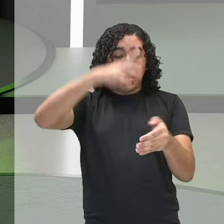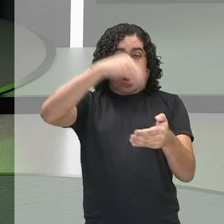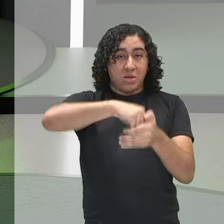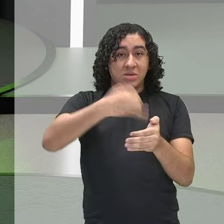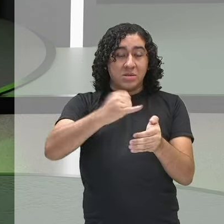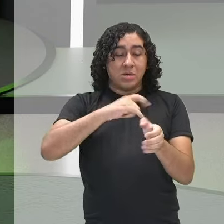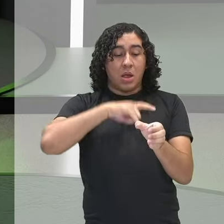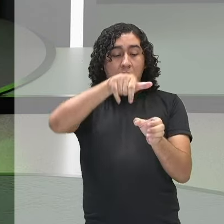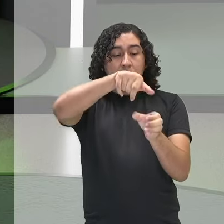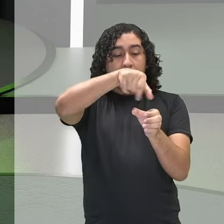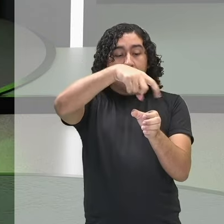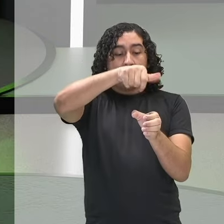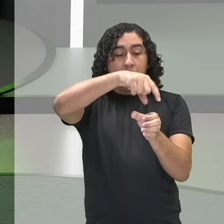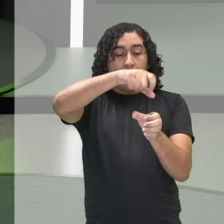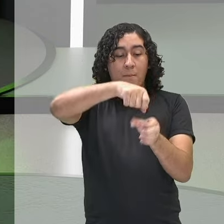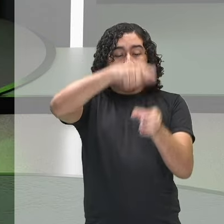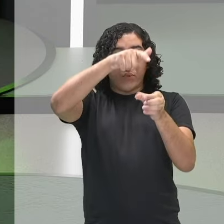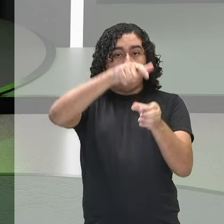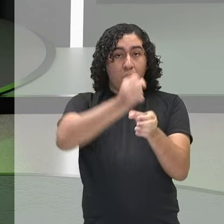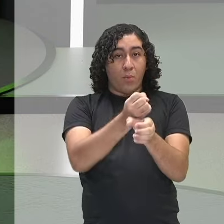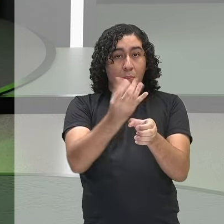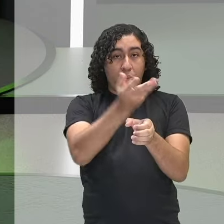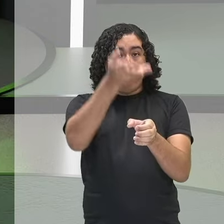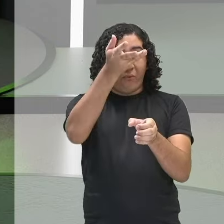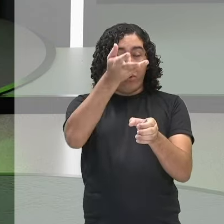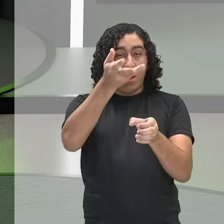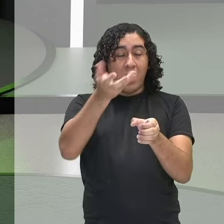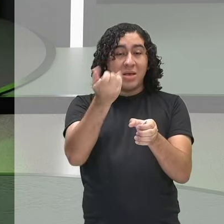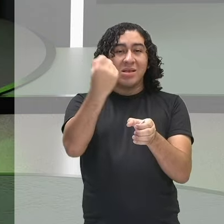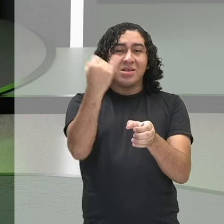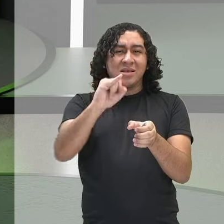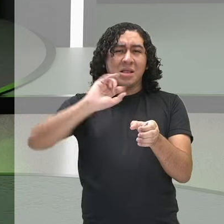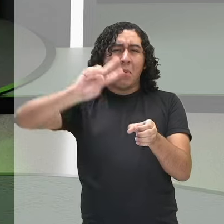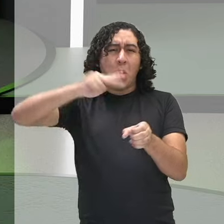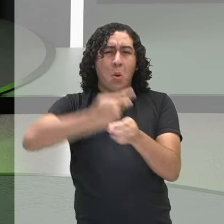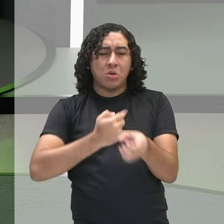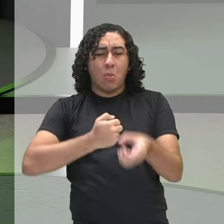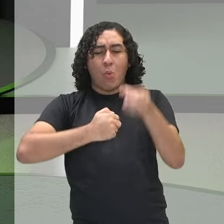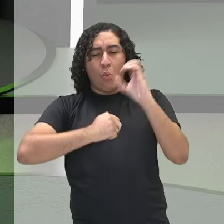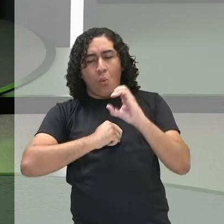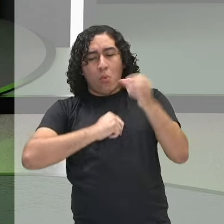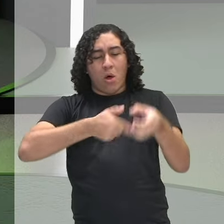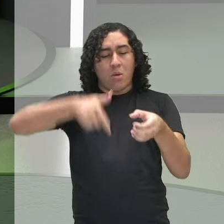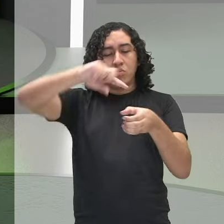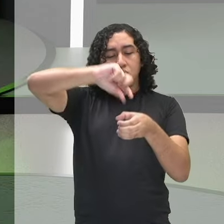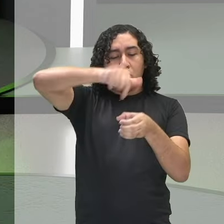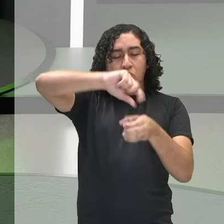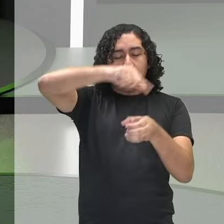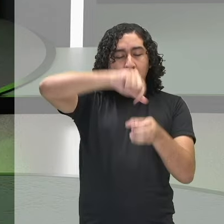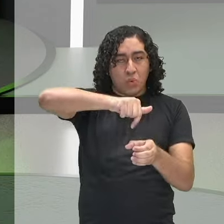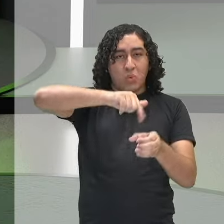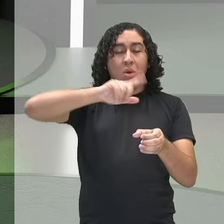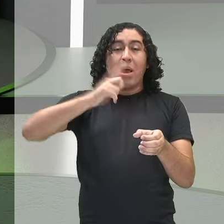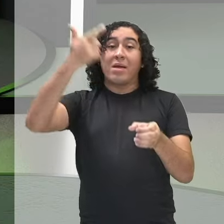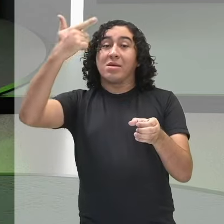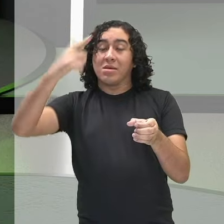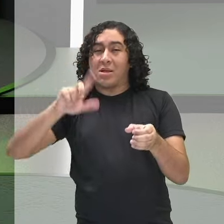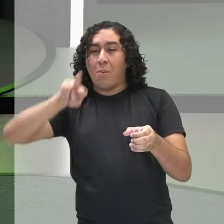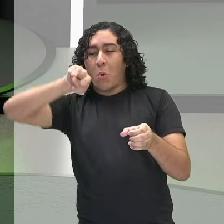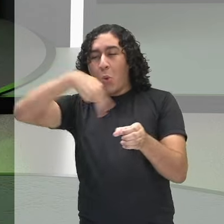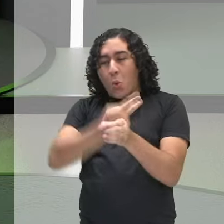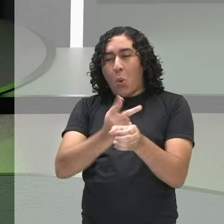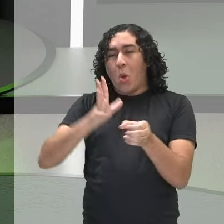abre, você tira o gás. Quando você fecha, depois de algumas horas, se você abrir de novo, tem gás ali novamente.